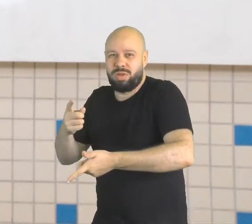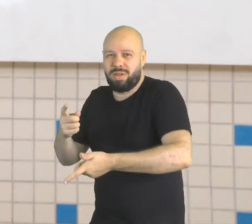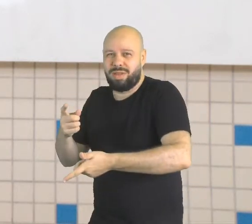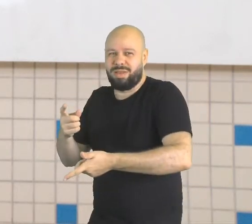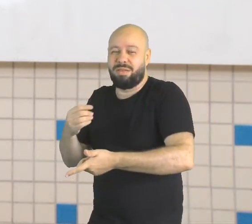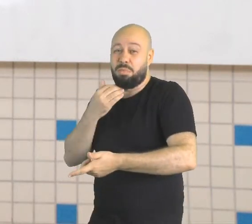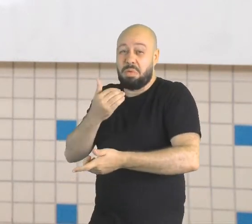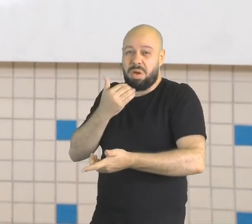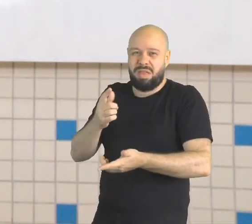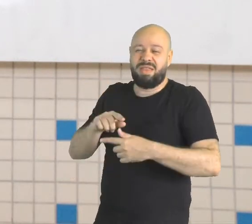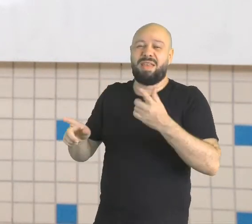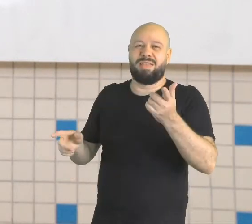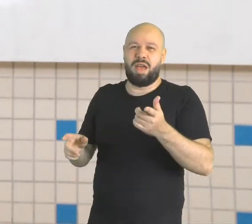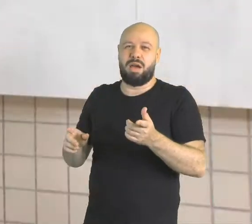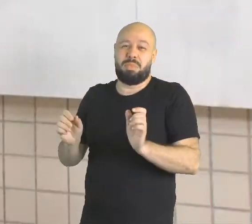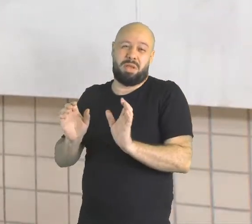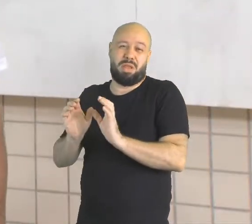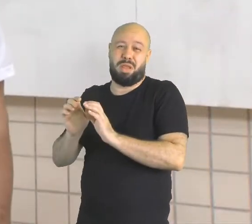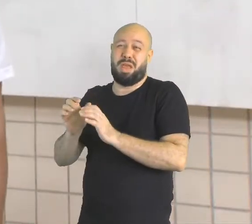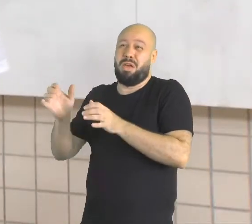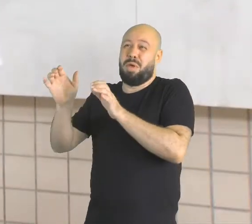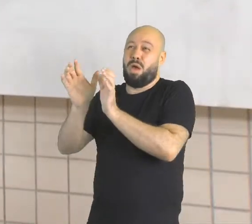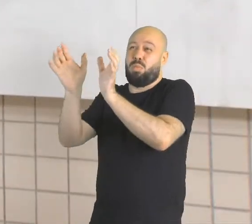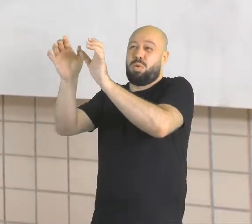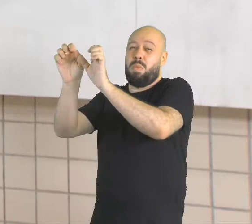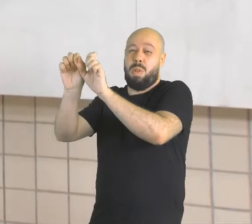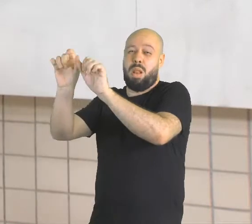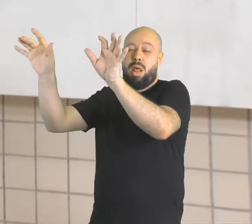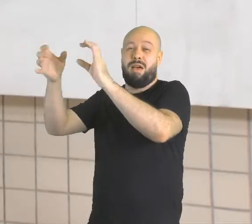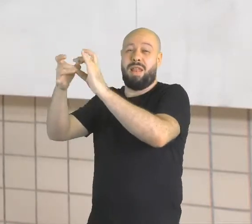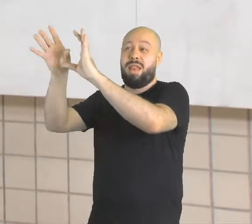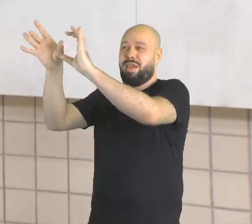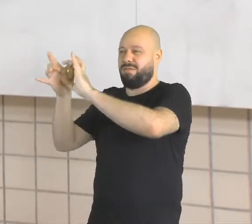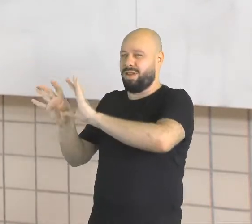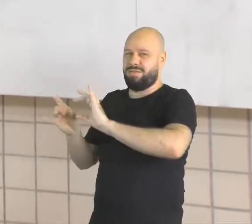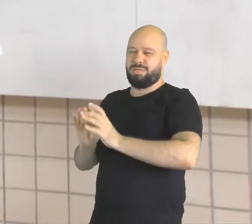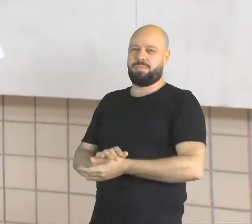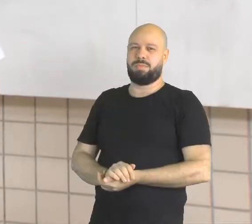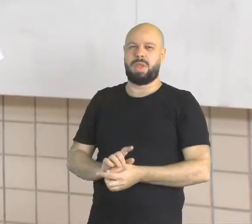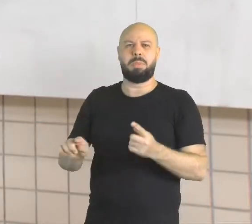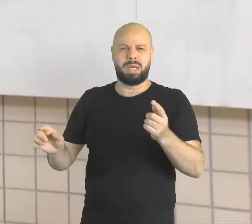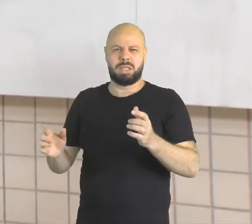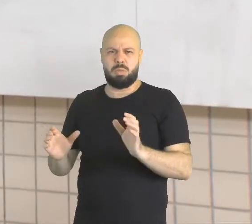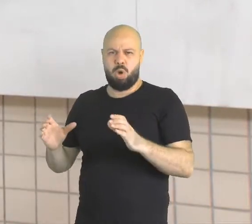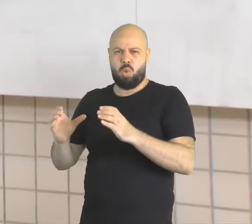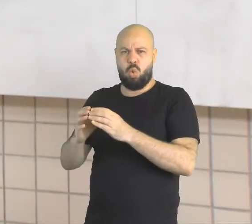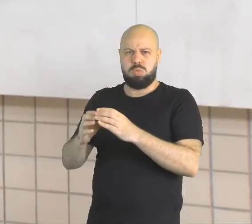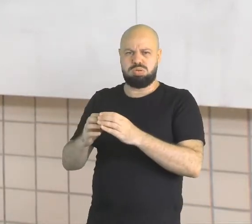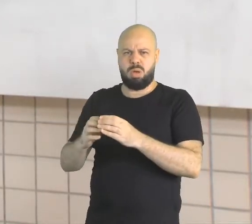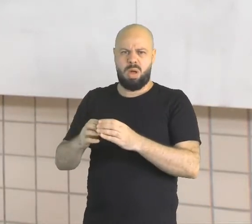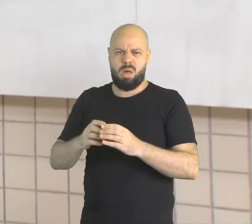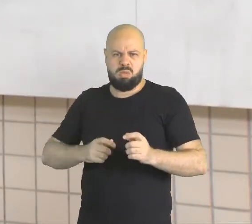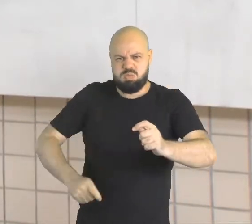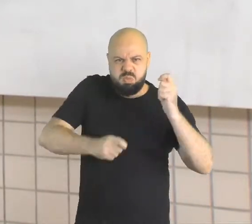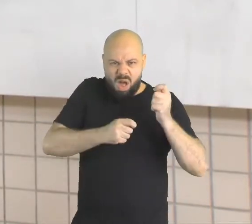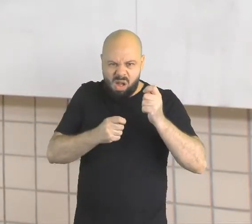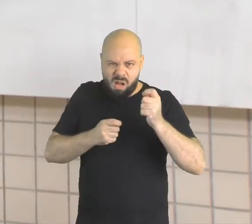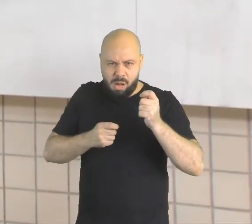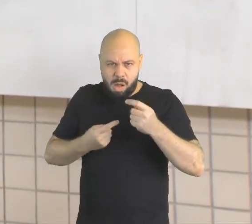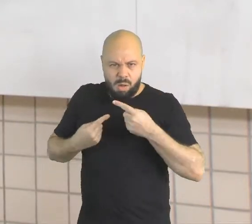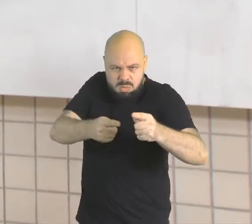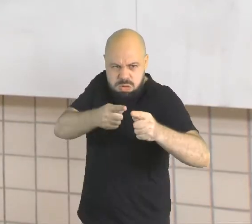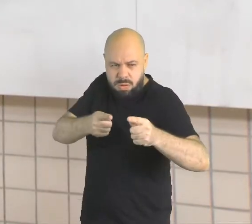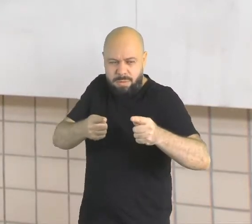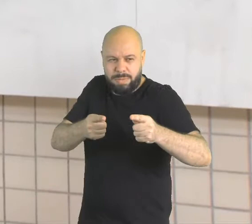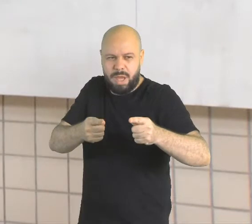políticas de cercamentos. E aquelas tribos muito aguerridas, que eram guerreiros natos e que não